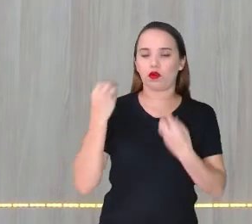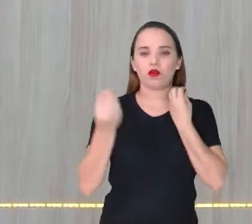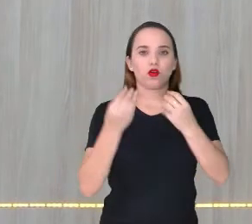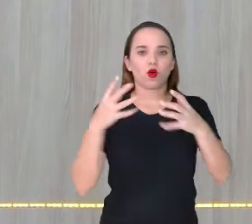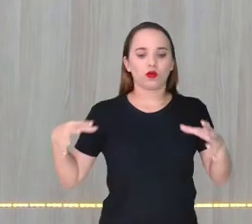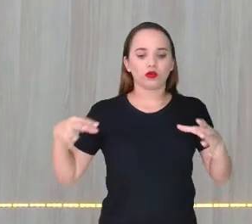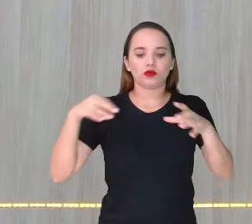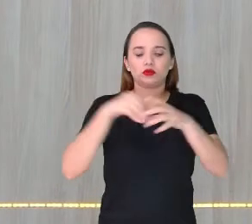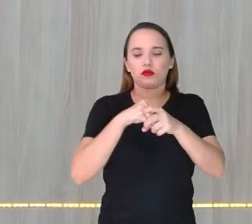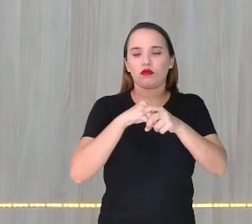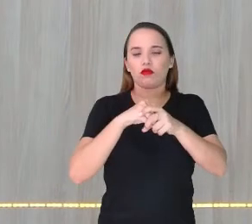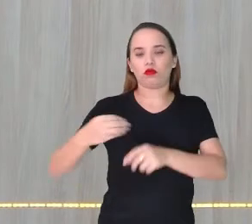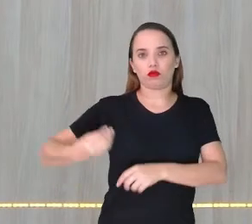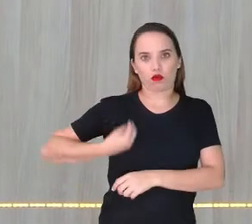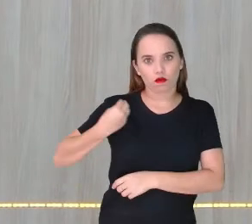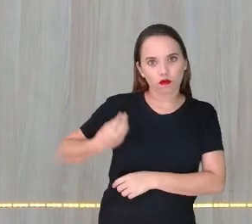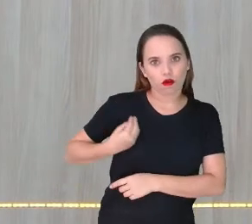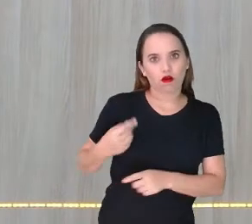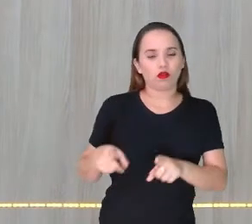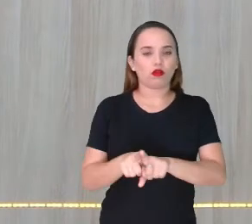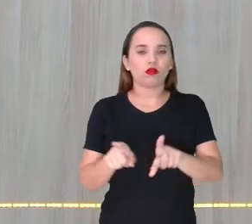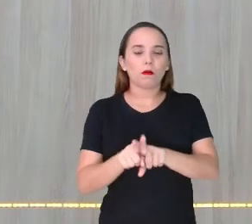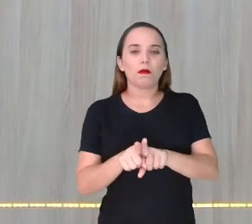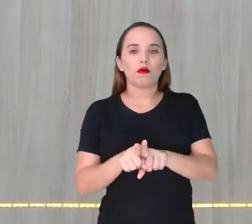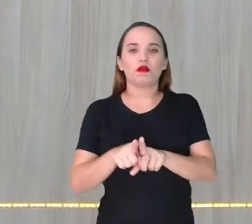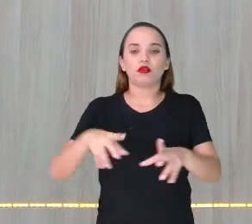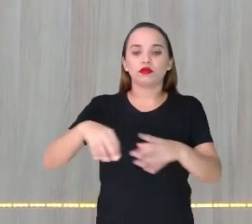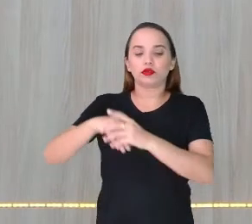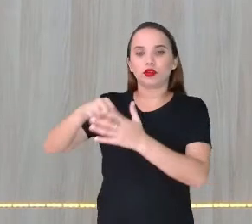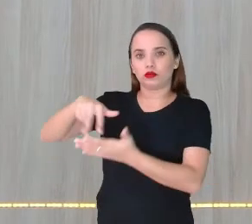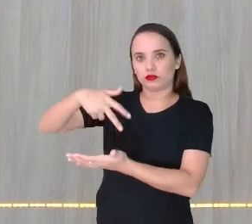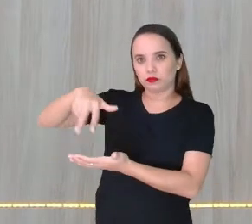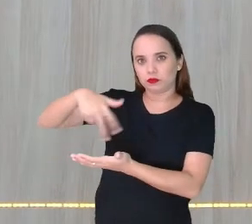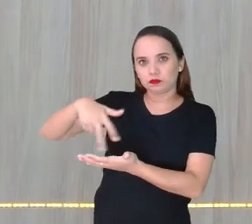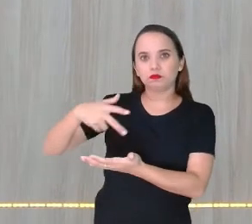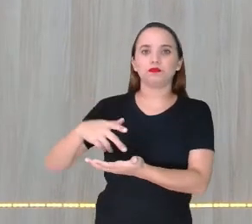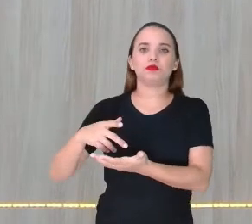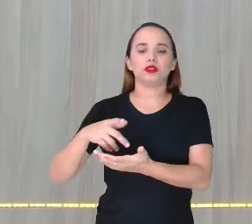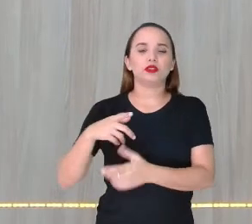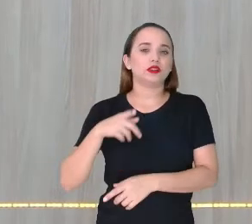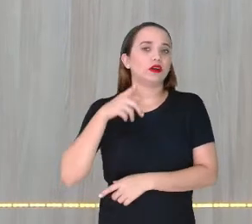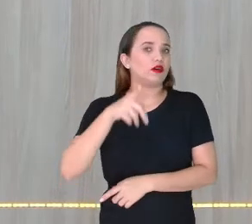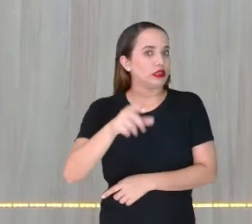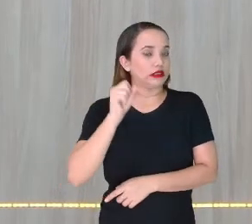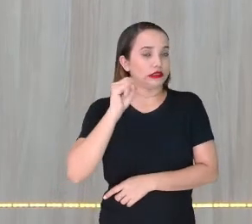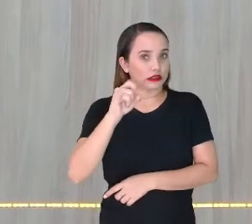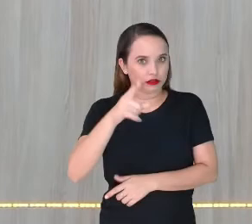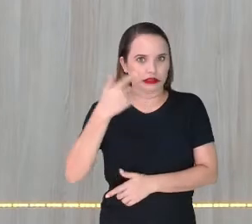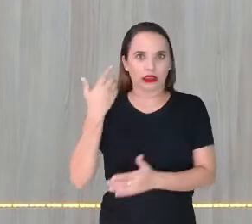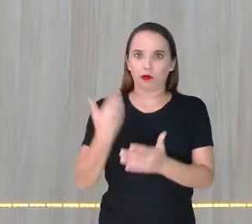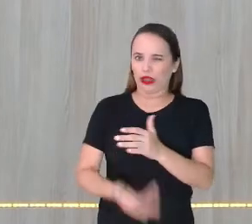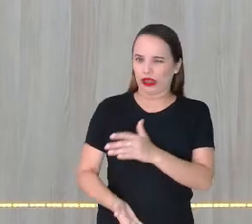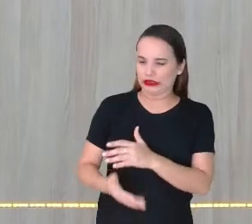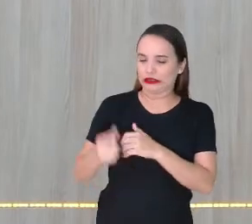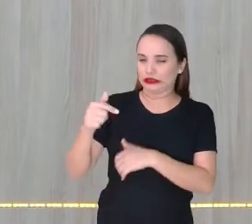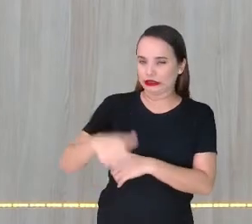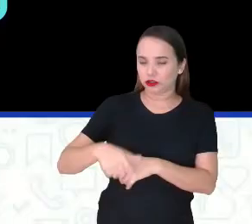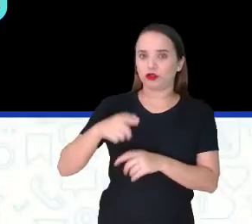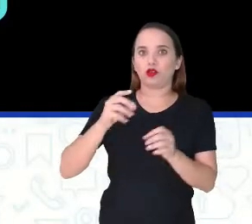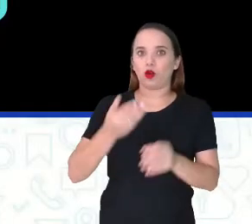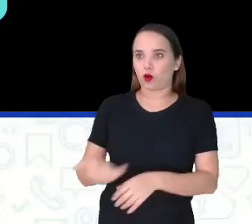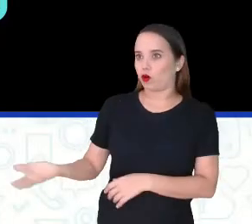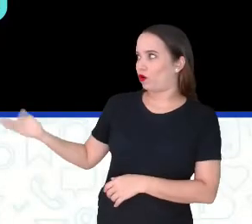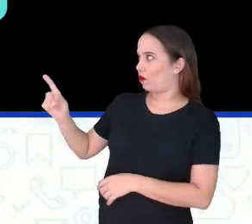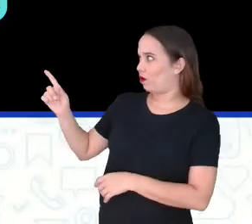ele, tanto na nossa vida, como dentro da dança. Então, para você não ficar aí meio perdido, eu coloquei um QR Code para